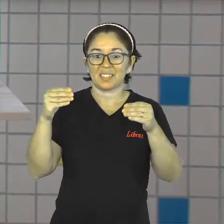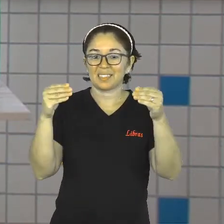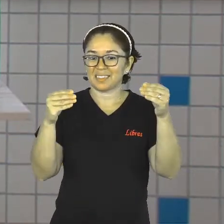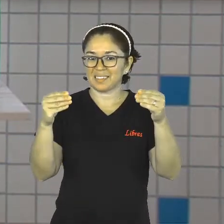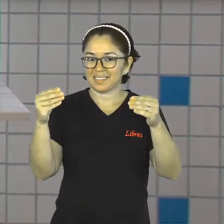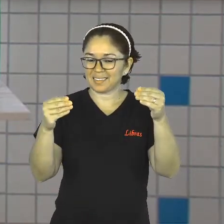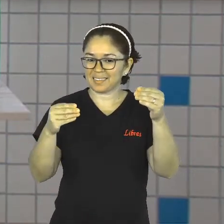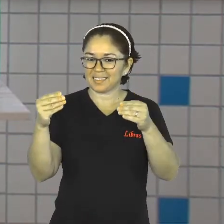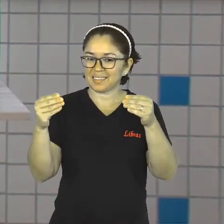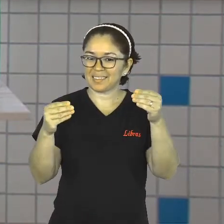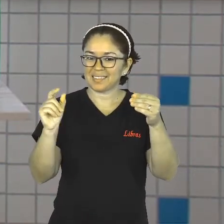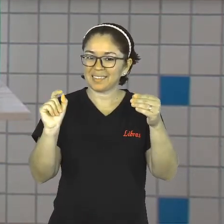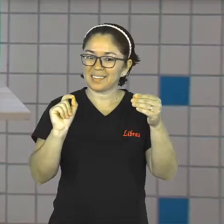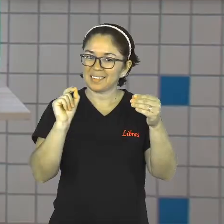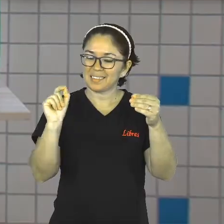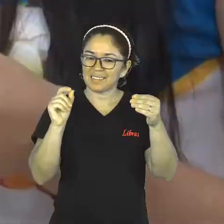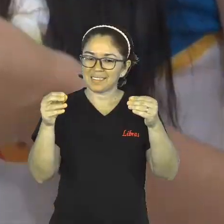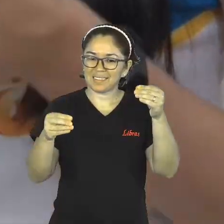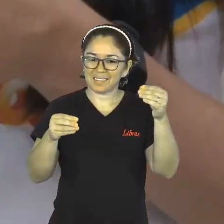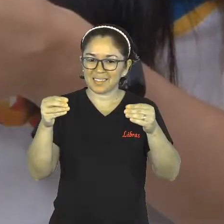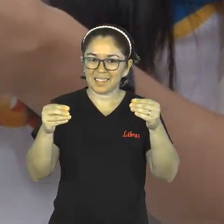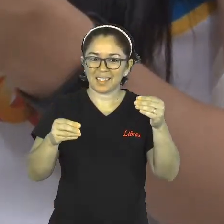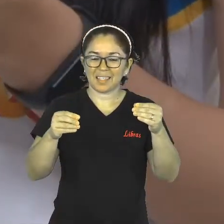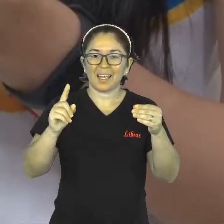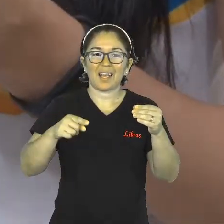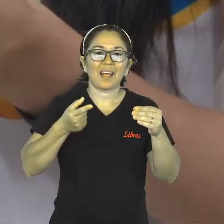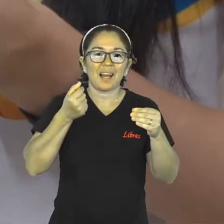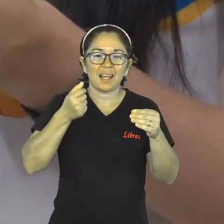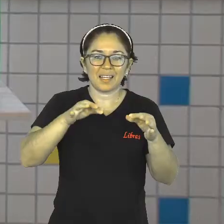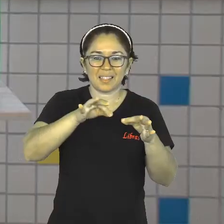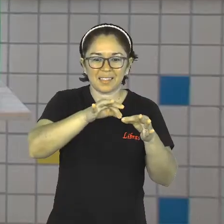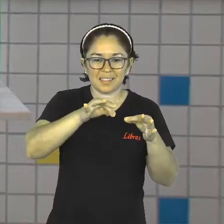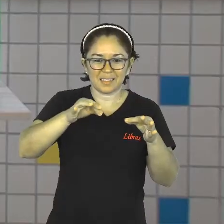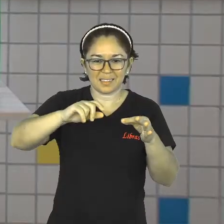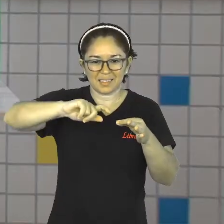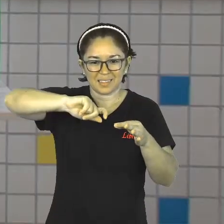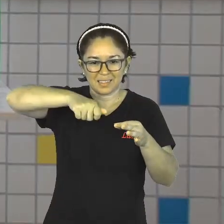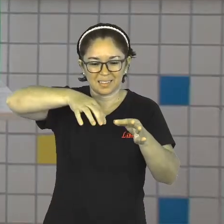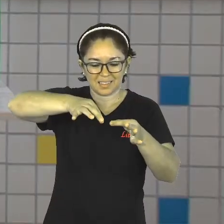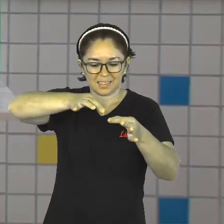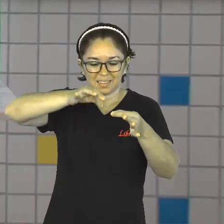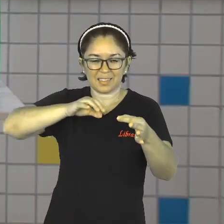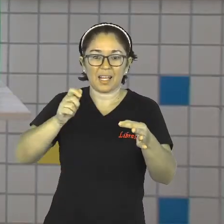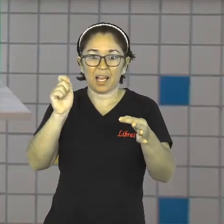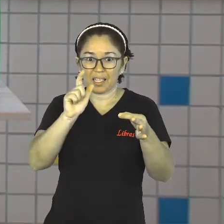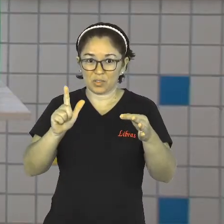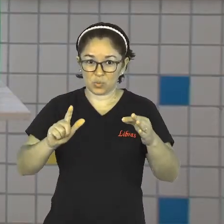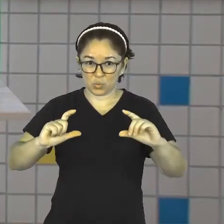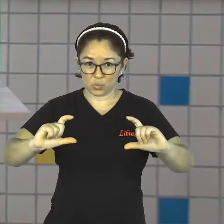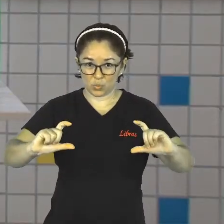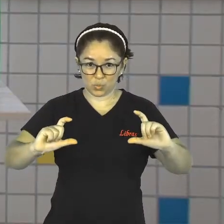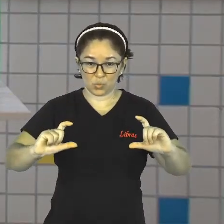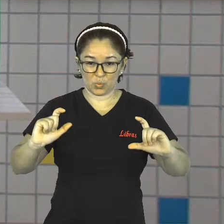Olha, temos o quê? Um estojo azul. E o que tem dentro do estojo? Vamos ver.